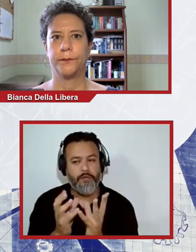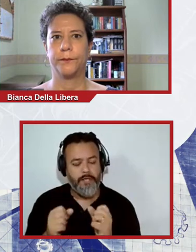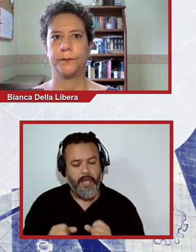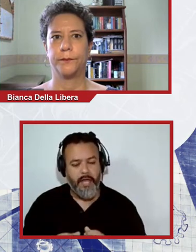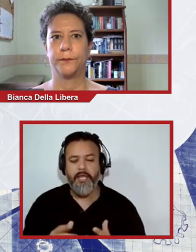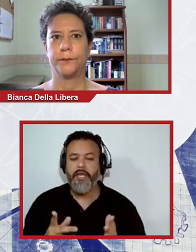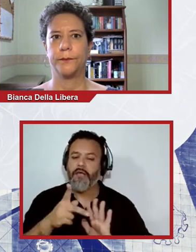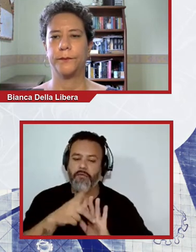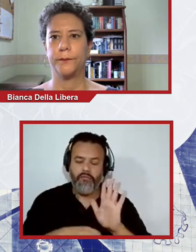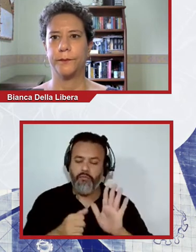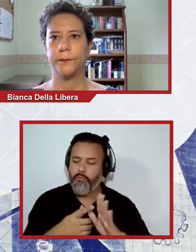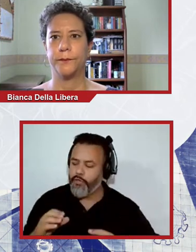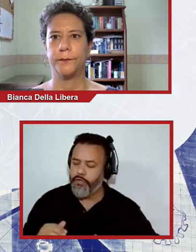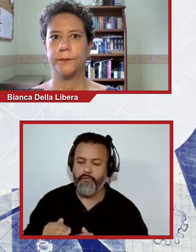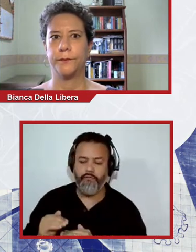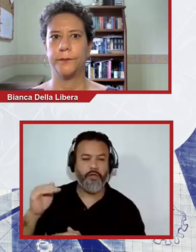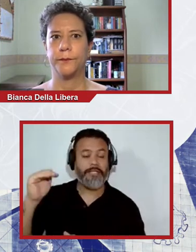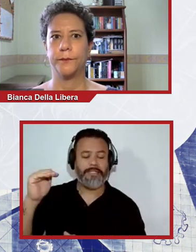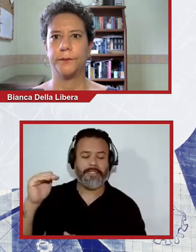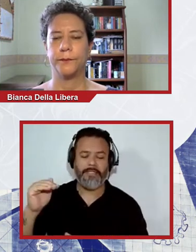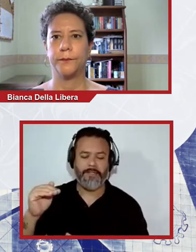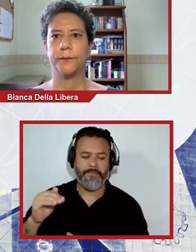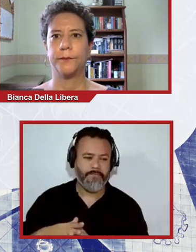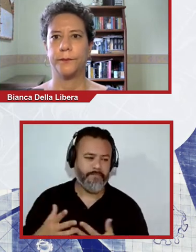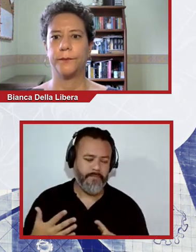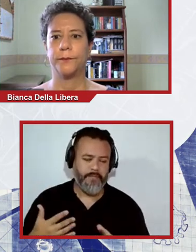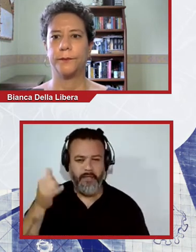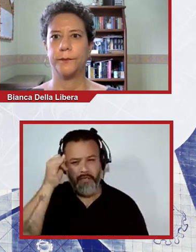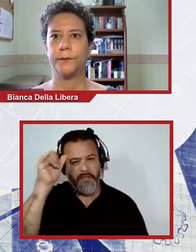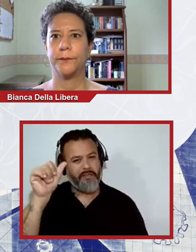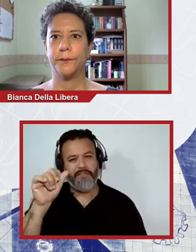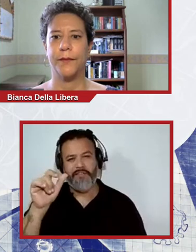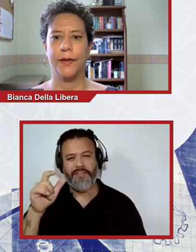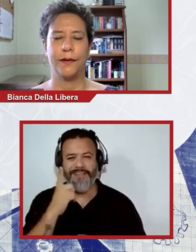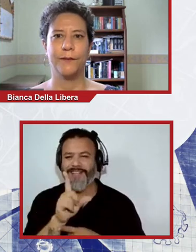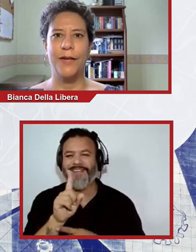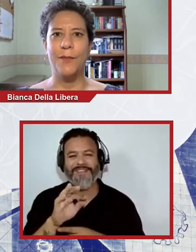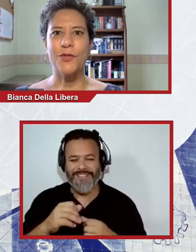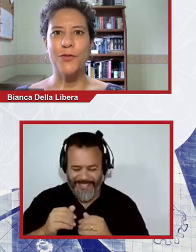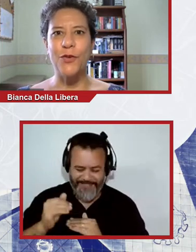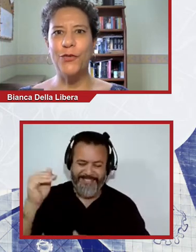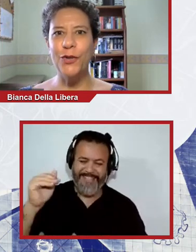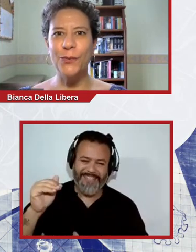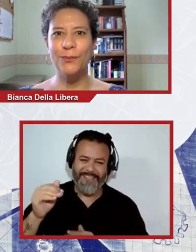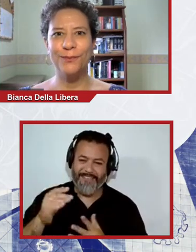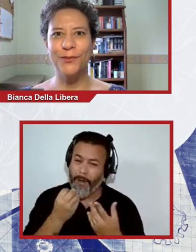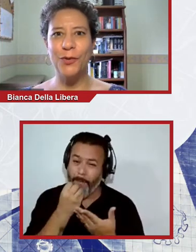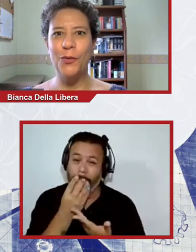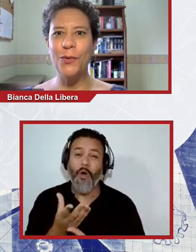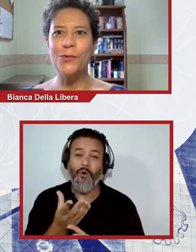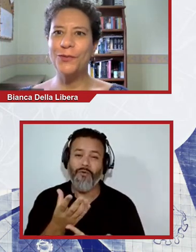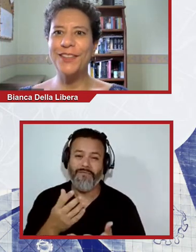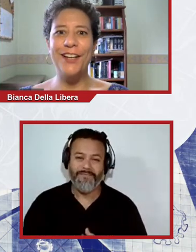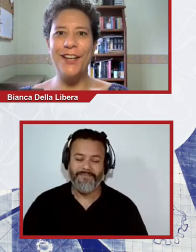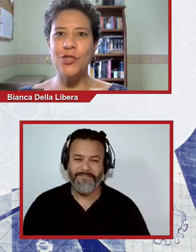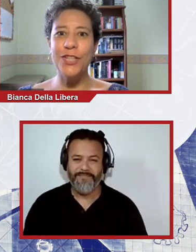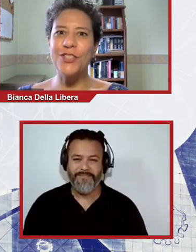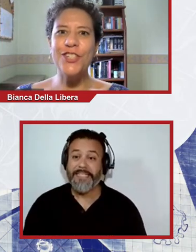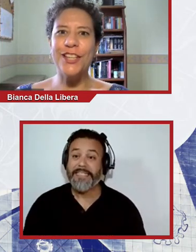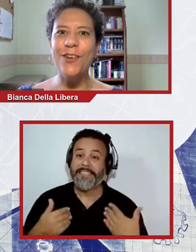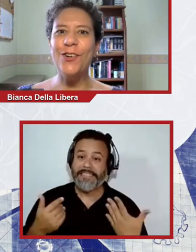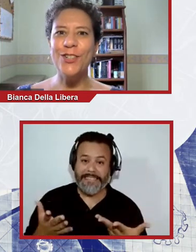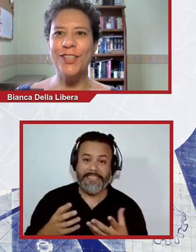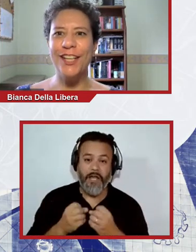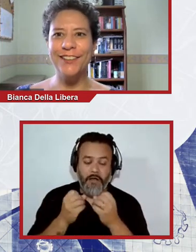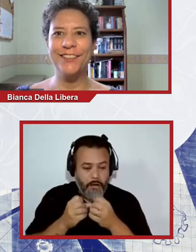crescendo e a gente não teve muito como evitar esse crescimento. Mas foi um boom que ajuda a